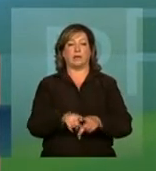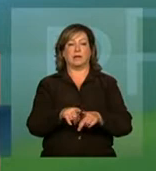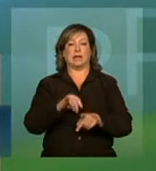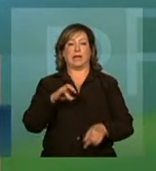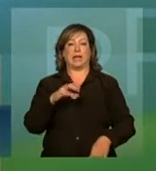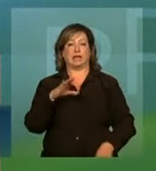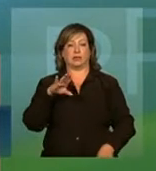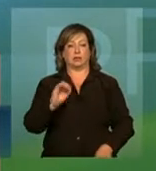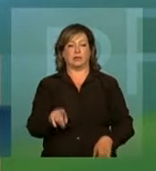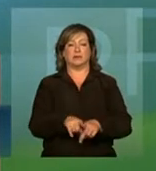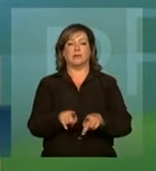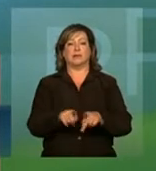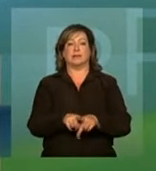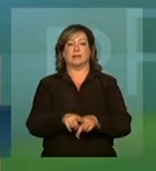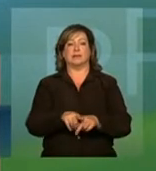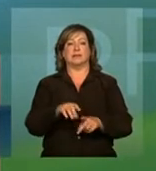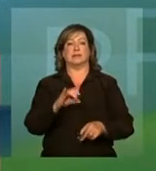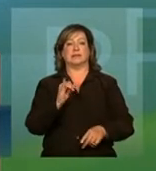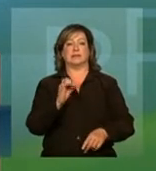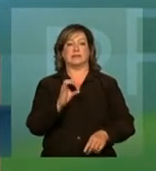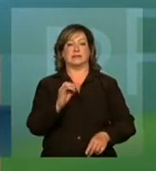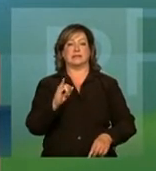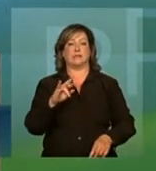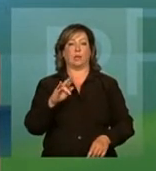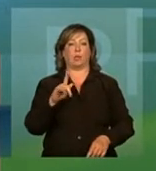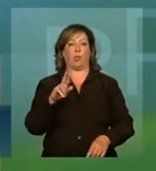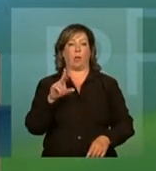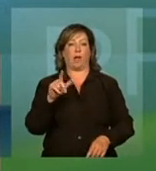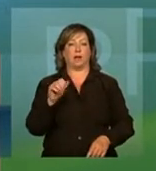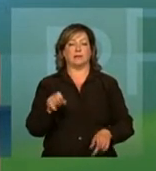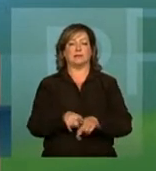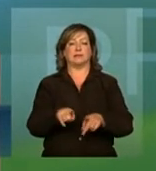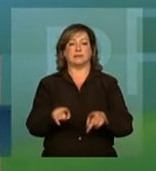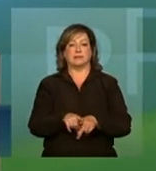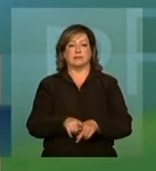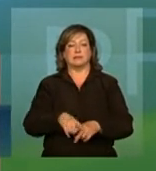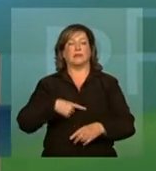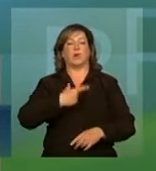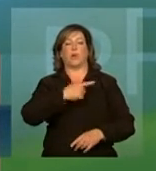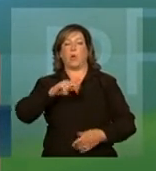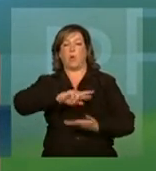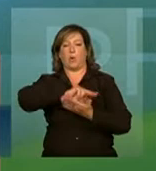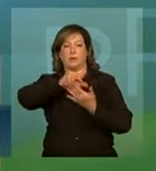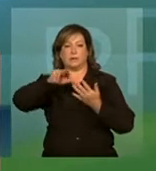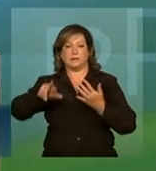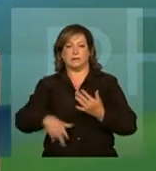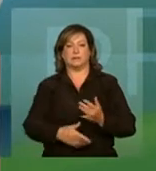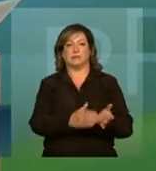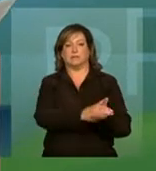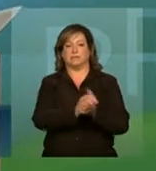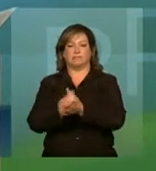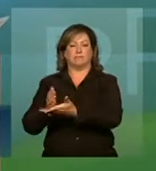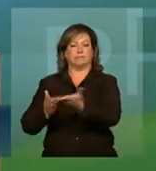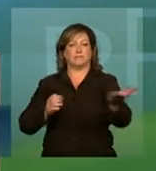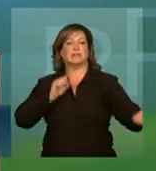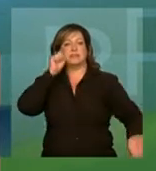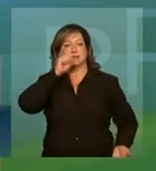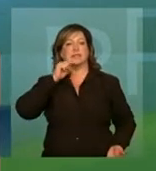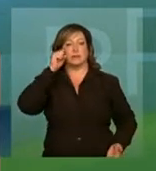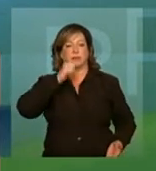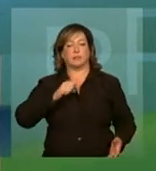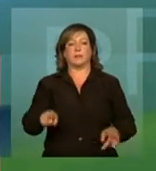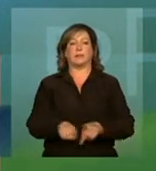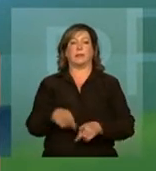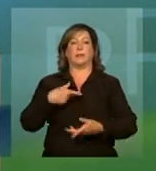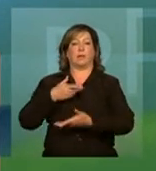Inácio Arruda, senadora Assir Gurgax, senadora Vanessa Graziottin, senador Eunício de Oliveira, meus colegas. E também